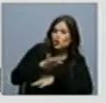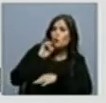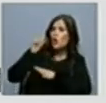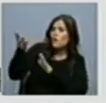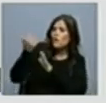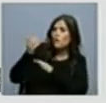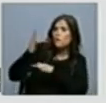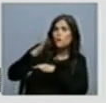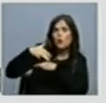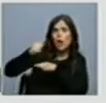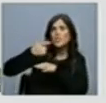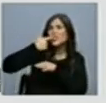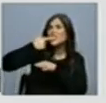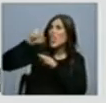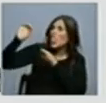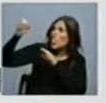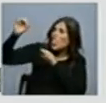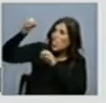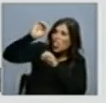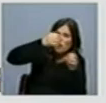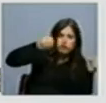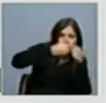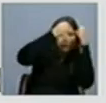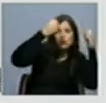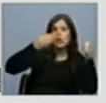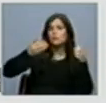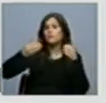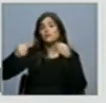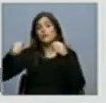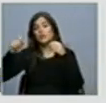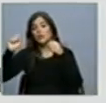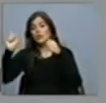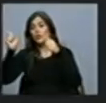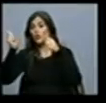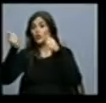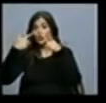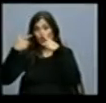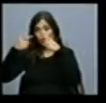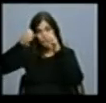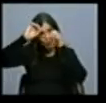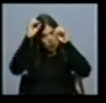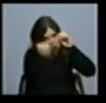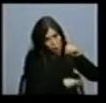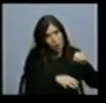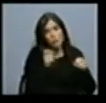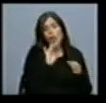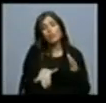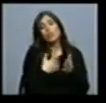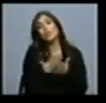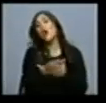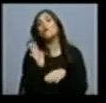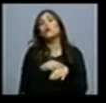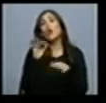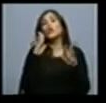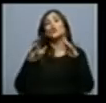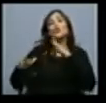exemplo, asteroides que possam estar em colisão, asteroides que possam ter caído na anã branca e, portanto, isso pode ser a origem da poeira à volta da anã